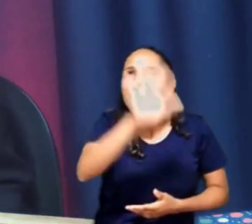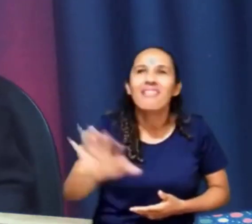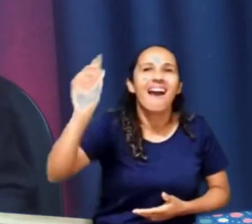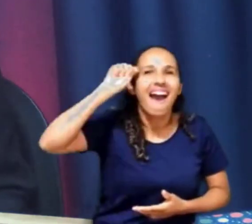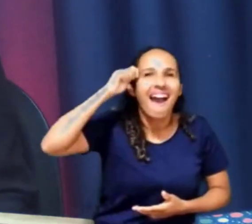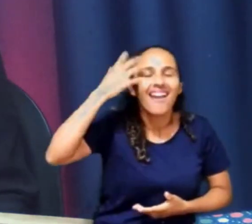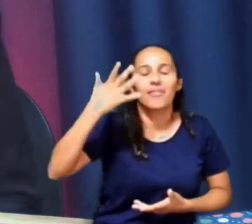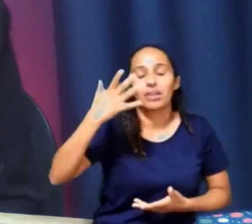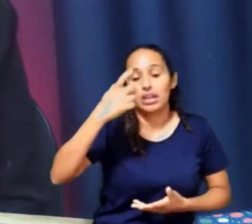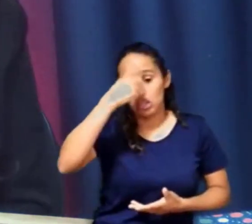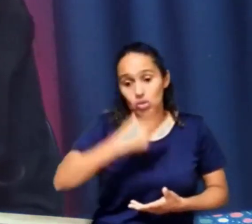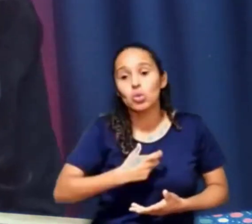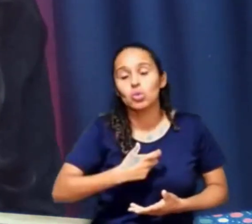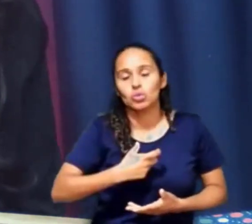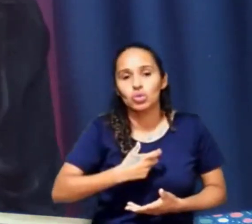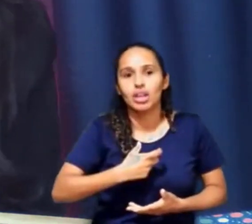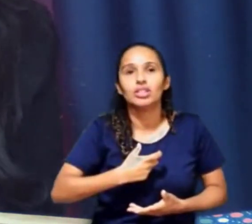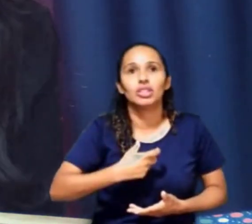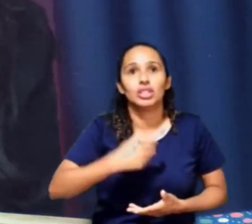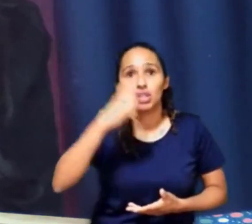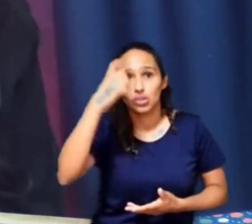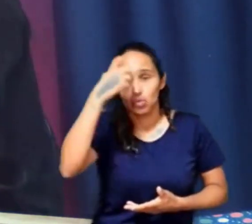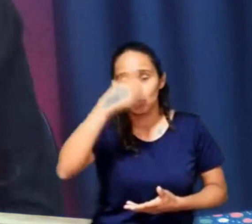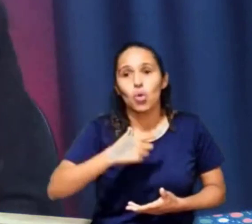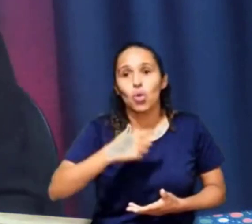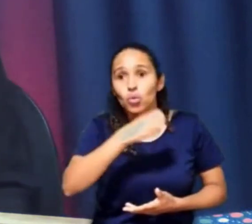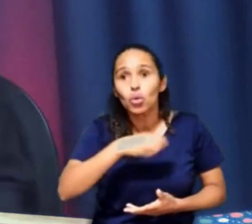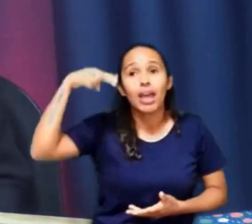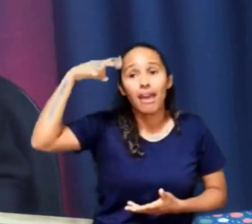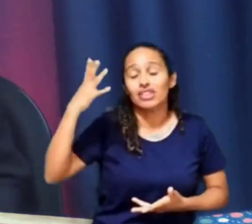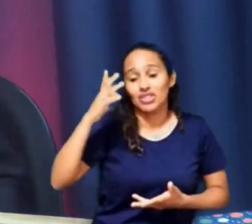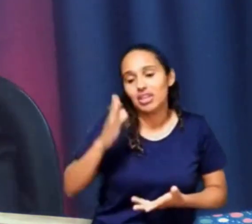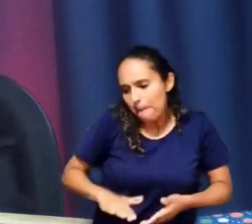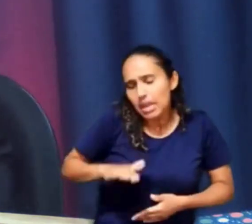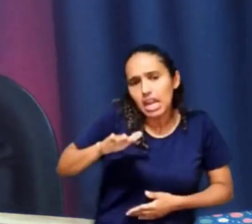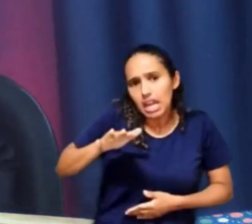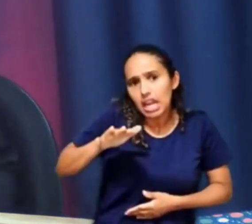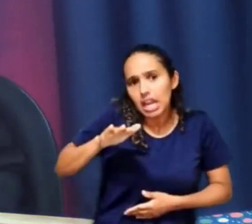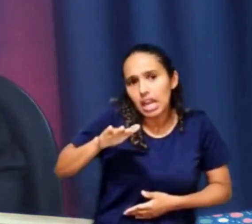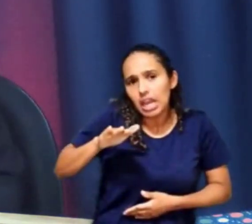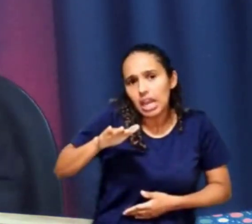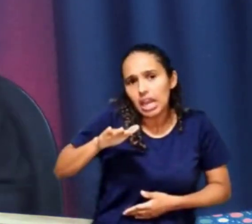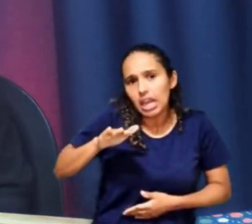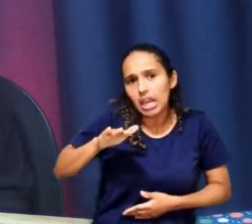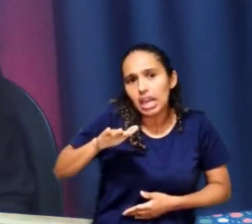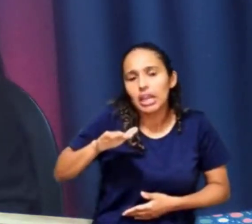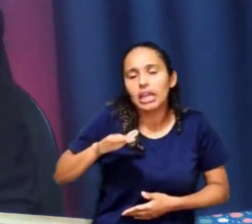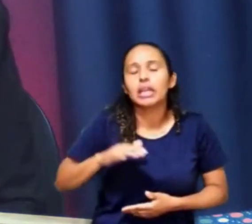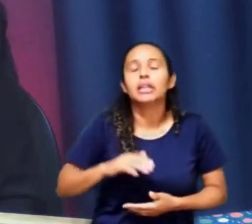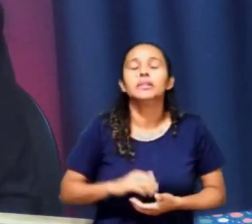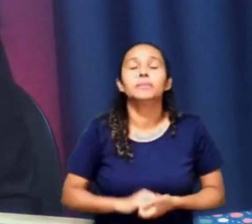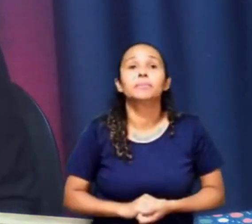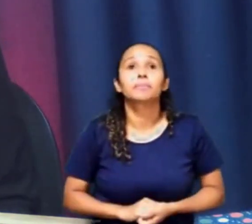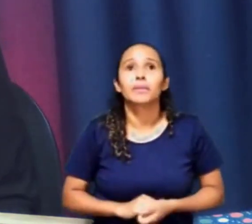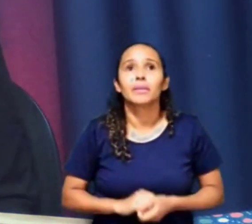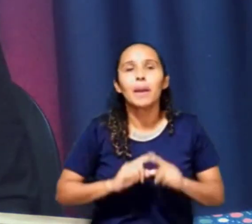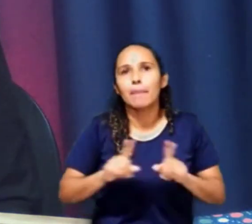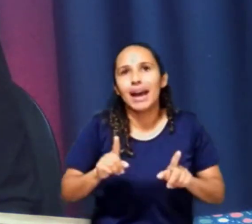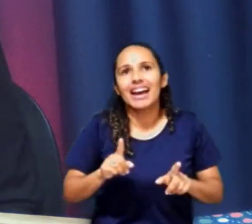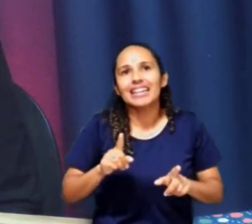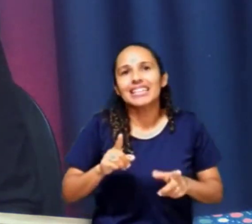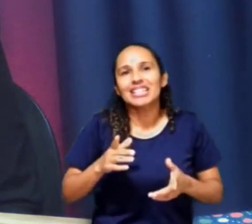Não, ninguém percebeu por causa do seu sotaque. Eu vim muito pequenininha, mas eu não nego minha origem, né?